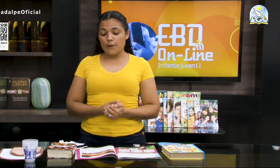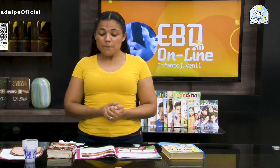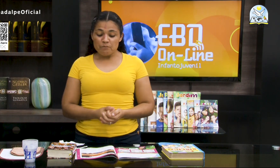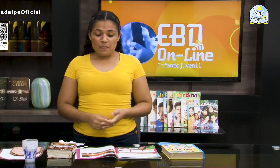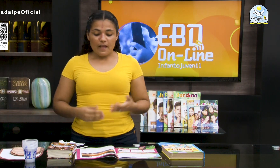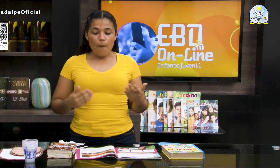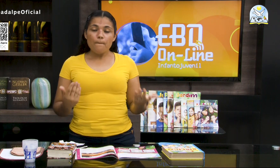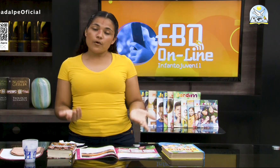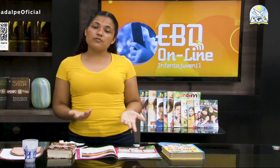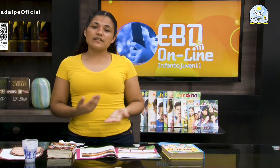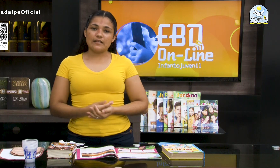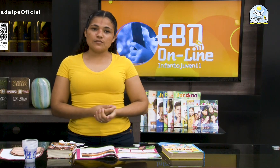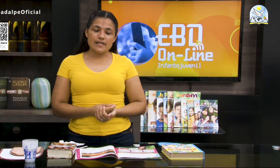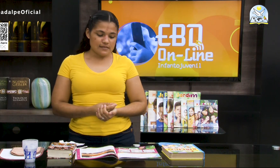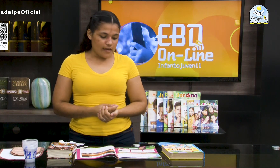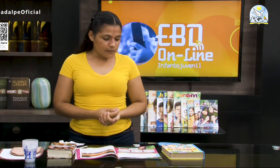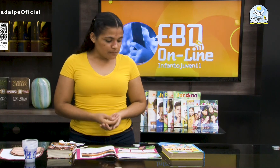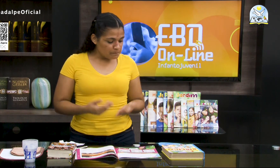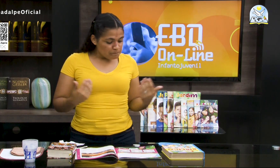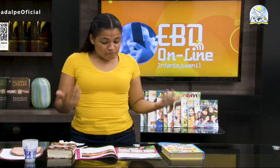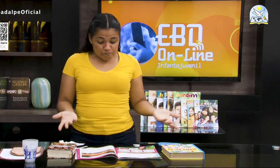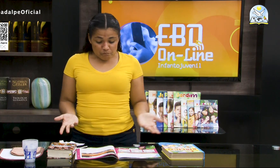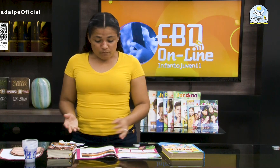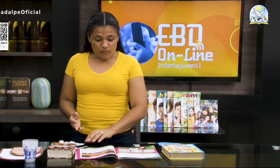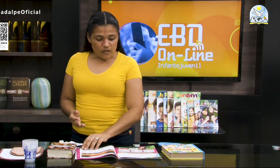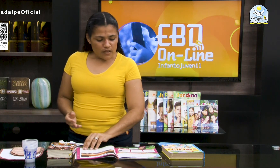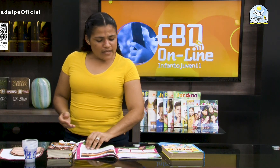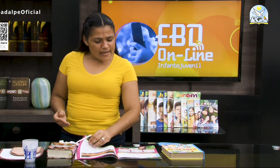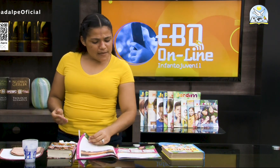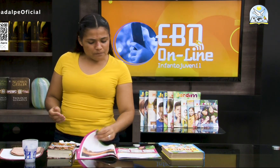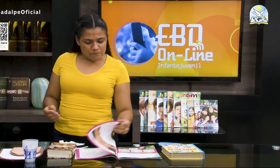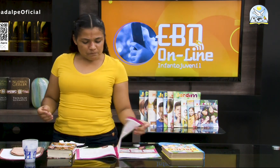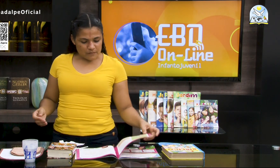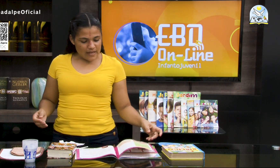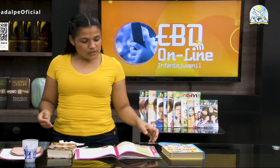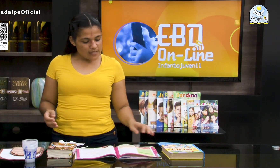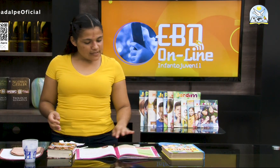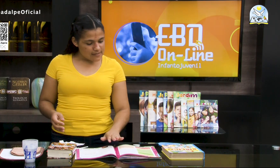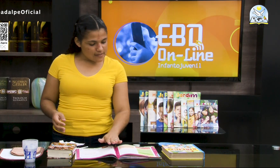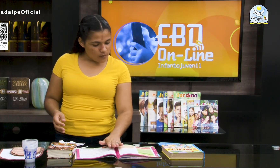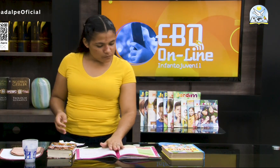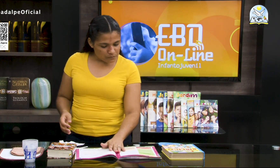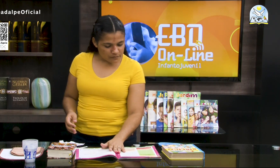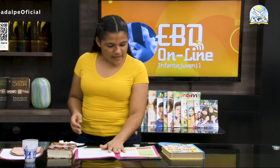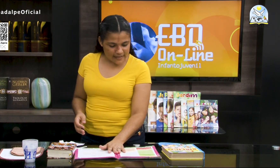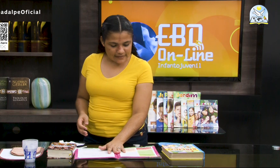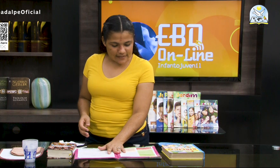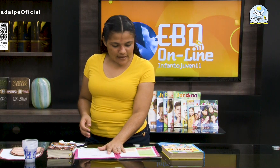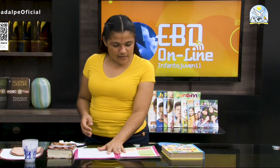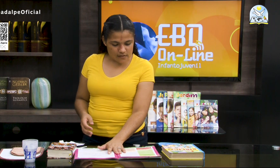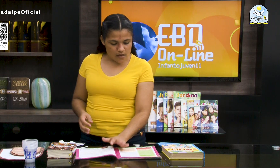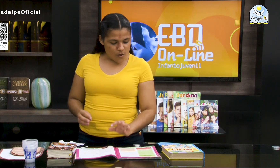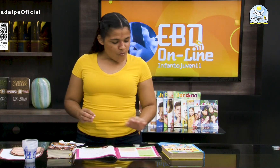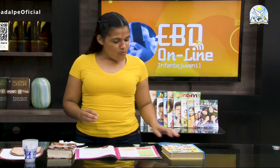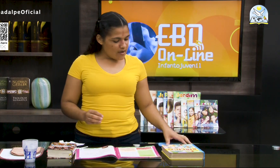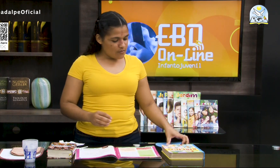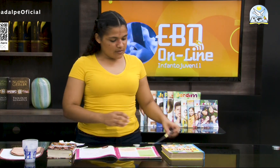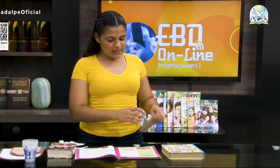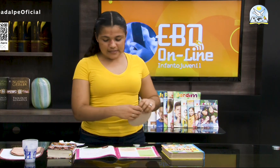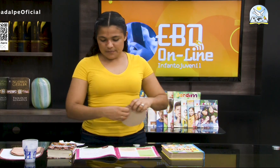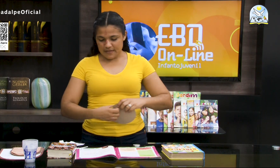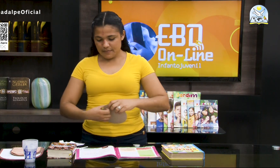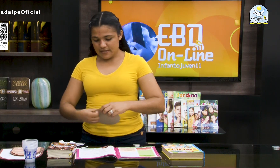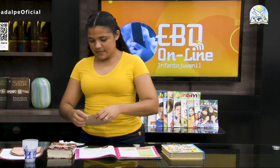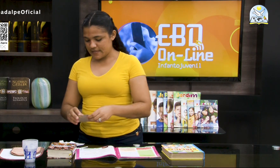ele deu ao povo lá no deserto. E aí, a nossa lição, ela traz